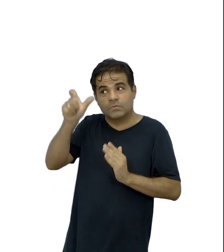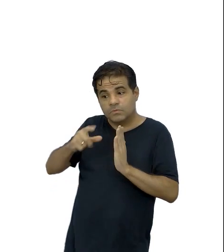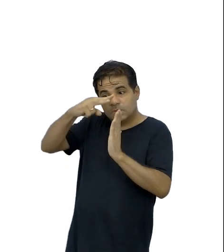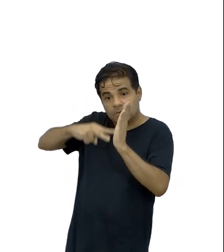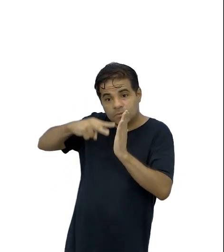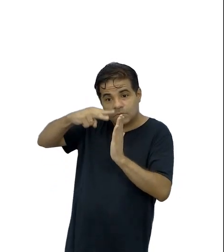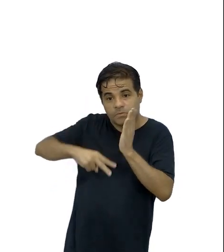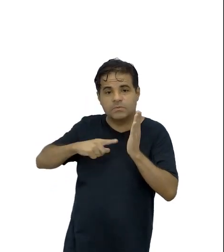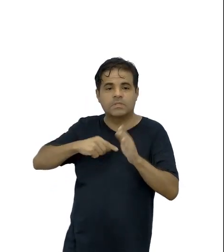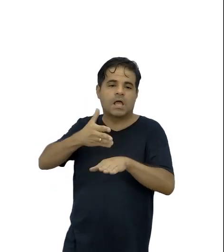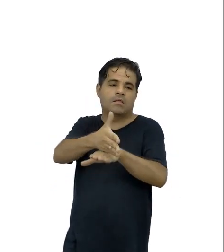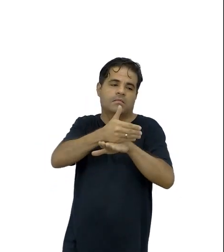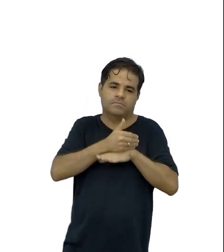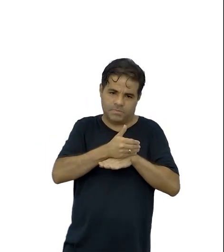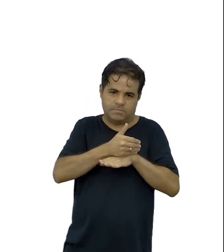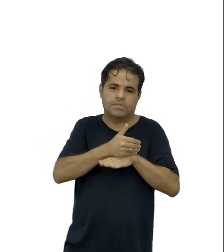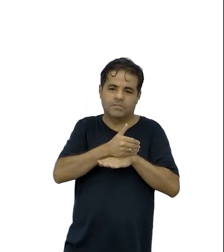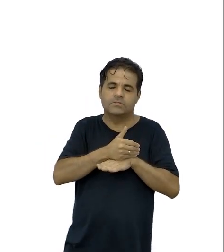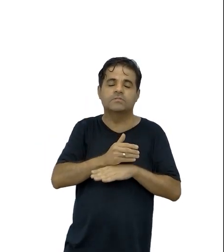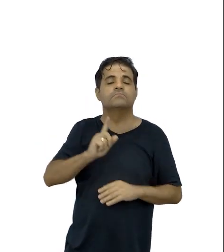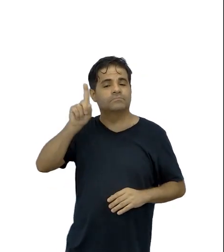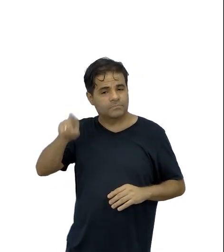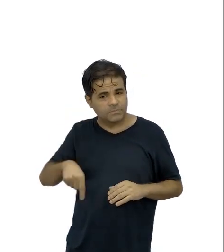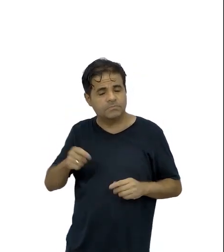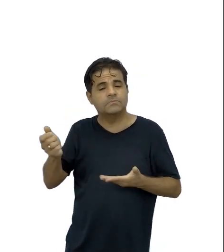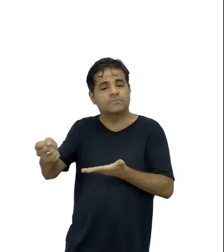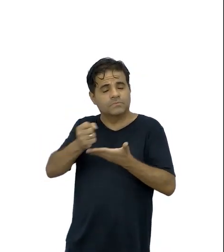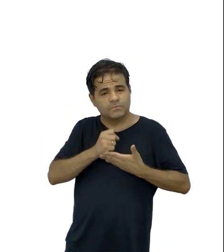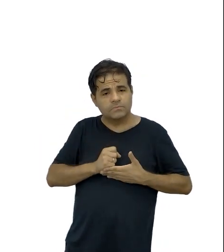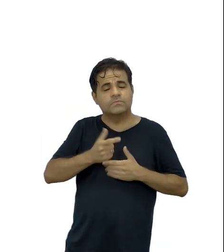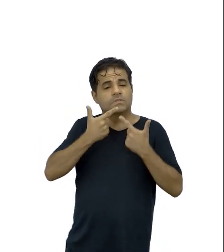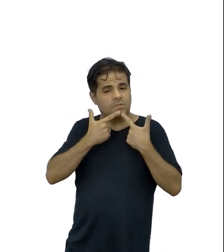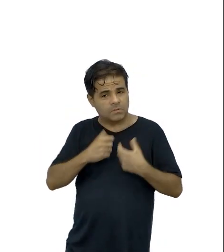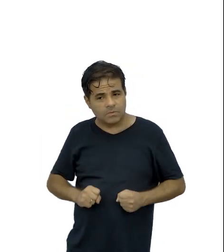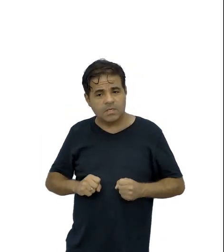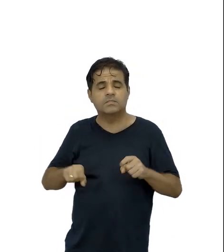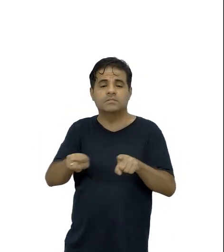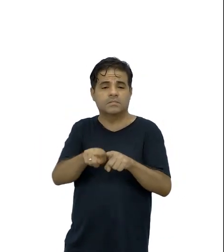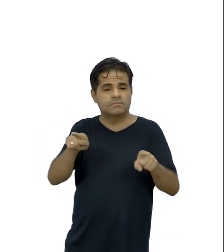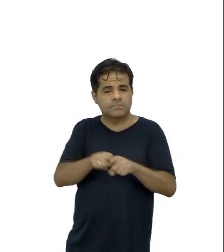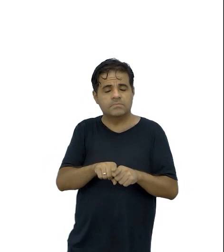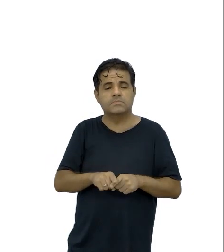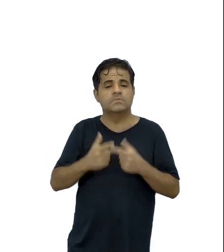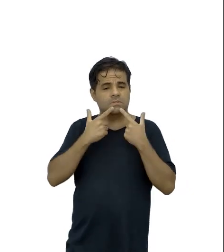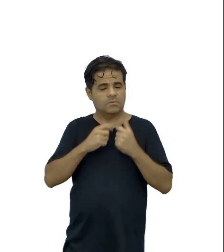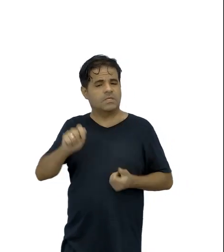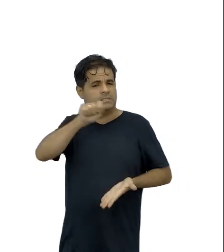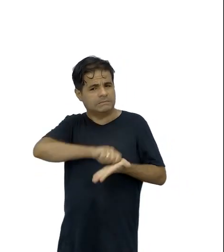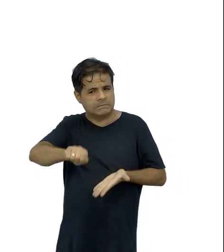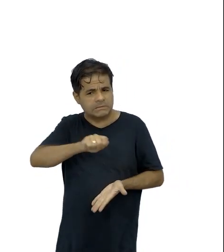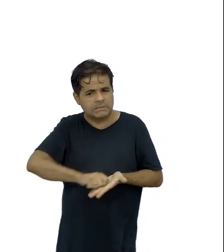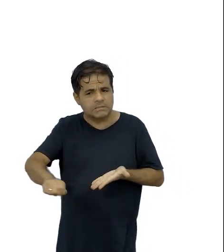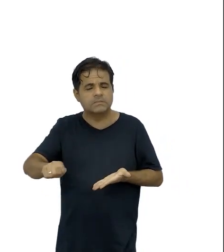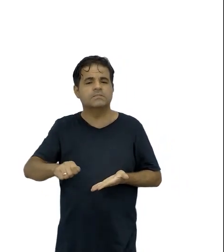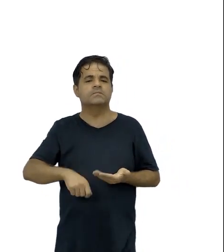possui antecipadamente. E isso vem com as linguagens, tanto é linguagem